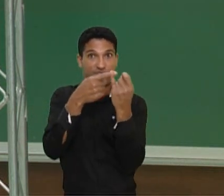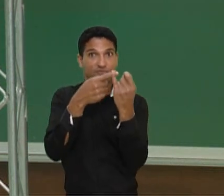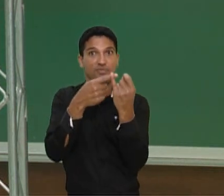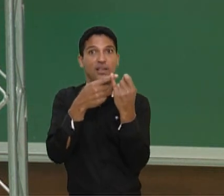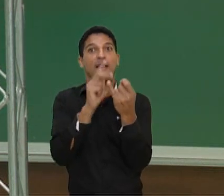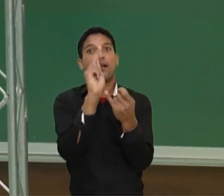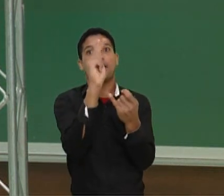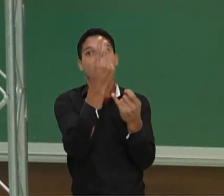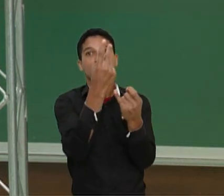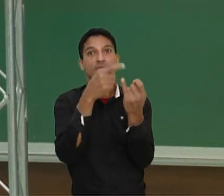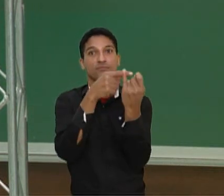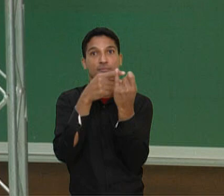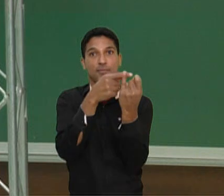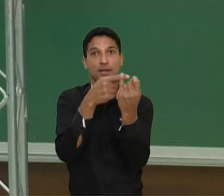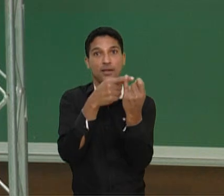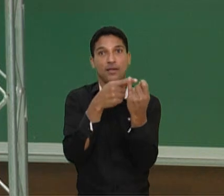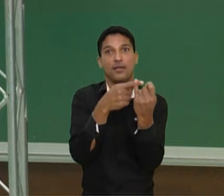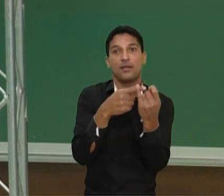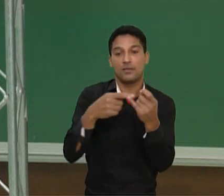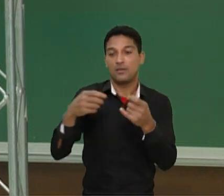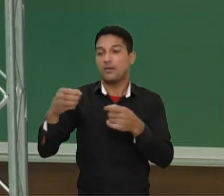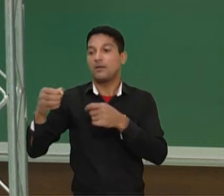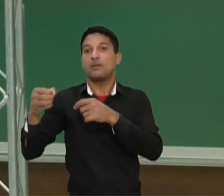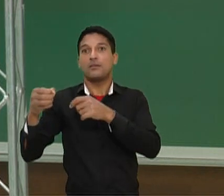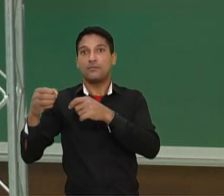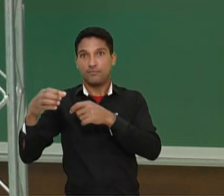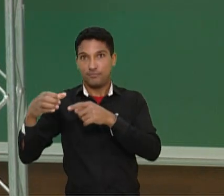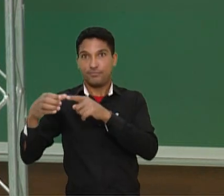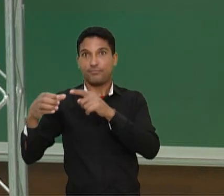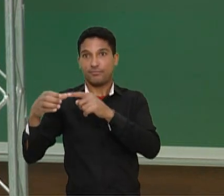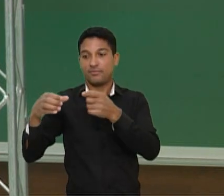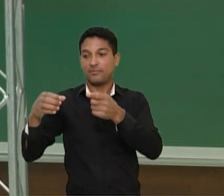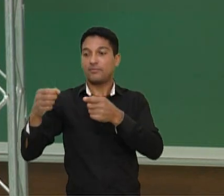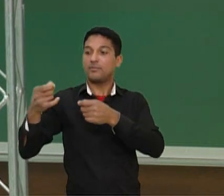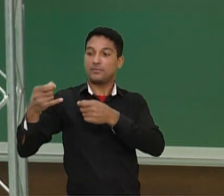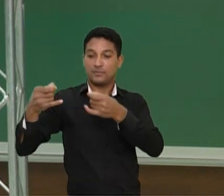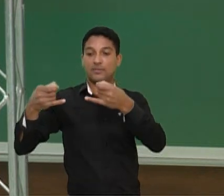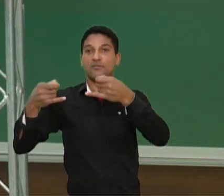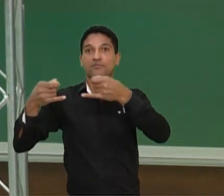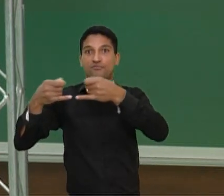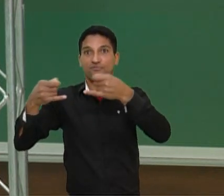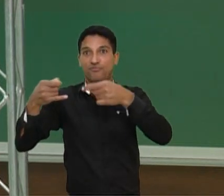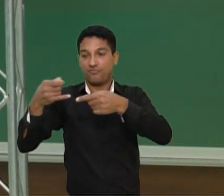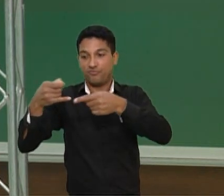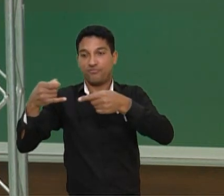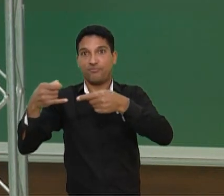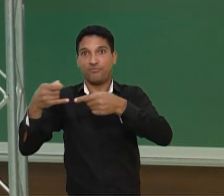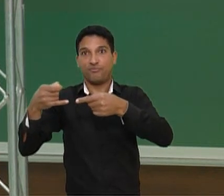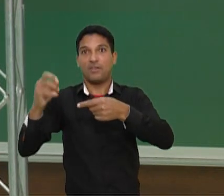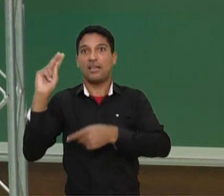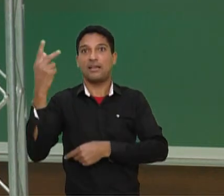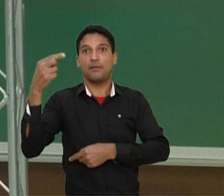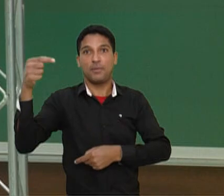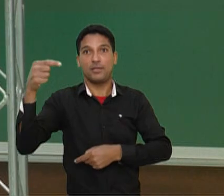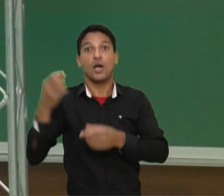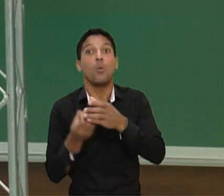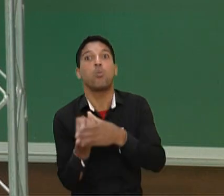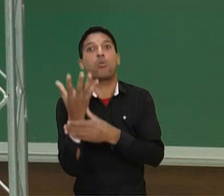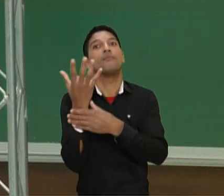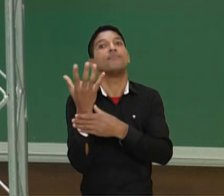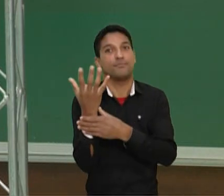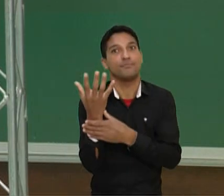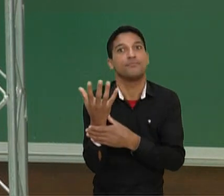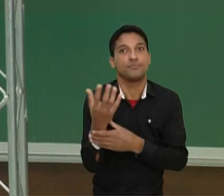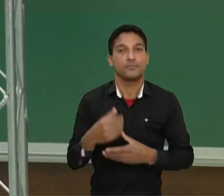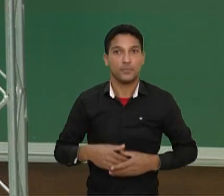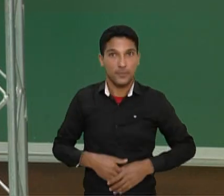da dissociação e da ionização. Beleza? Então, os eletrólitos são todas as